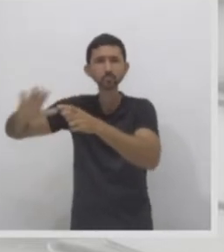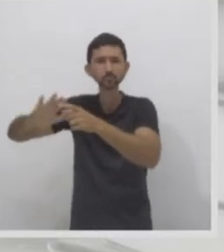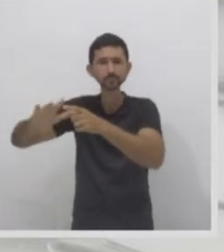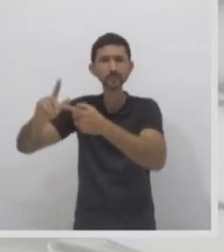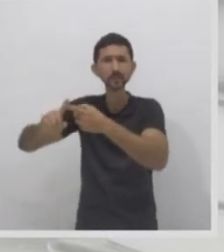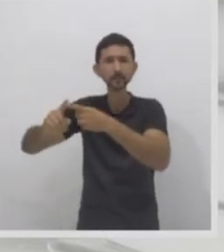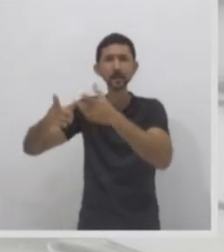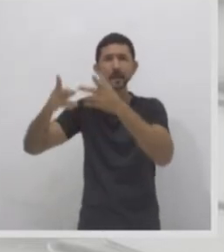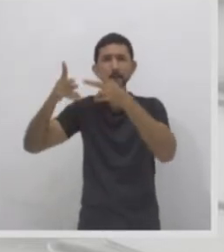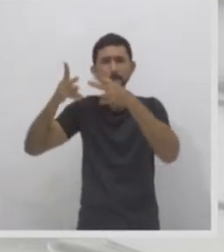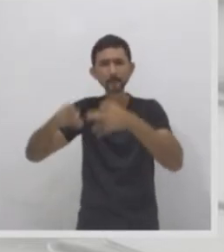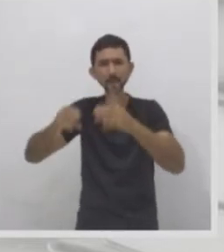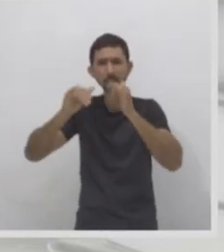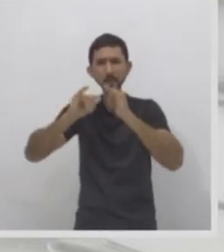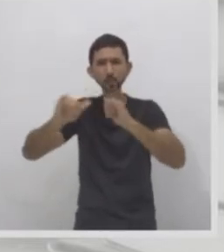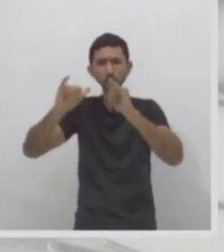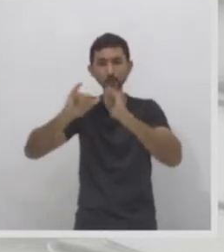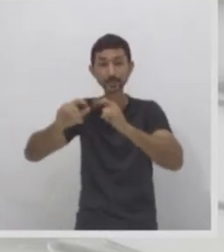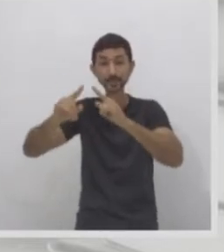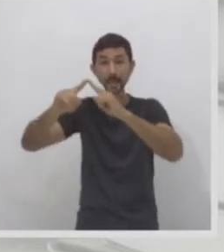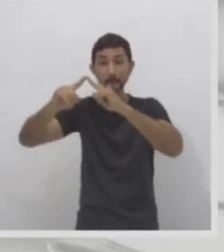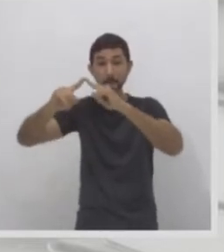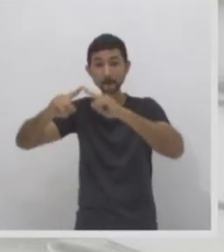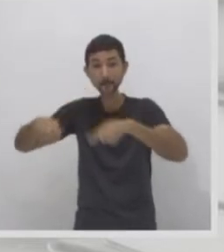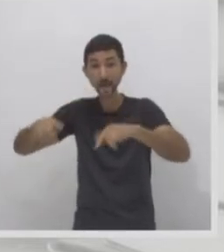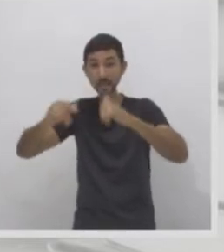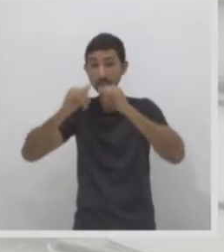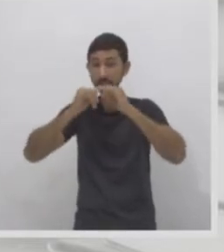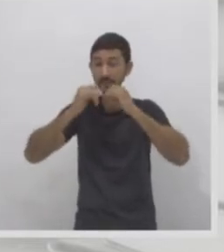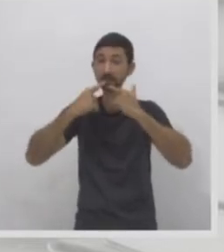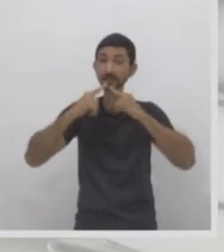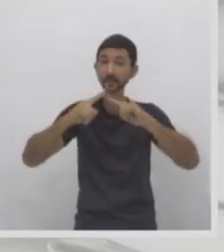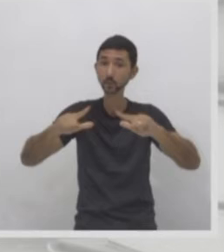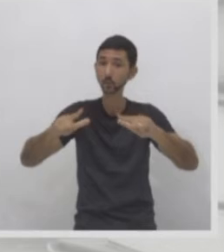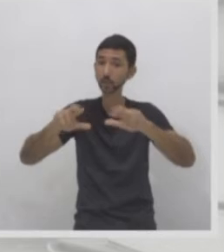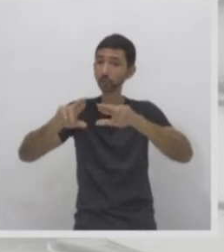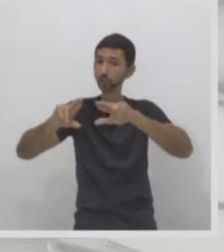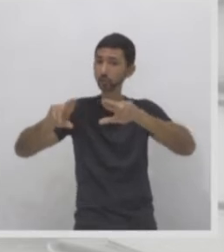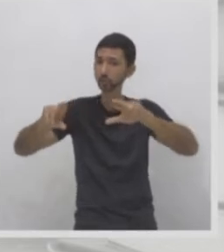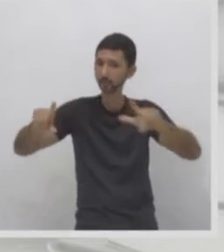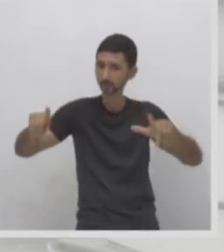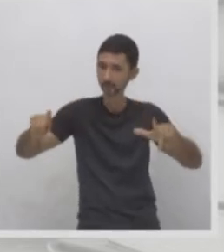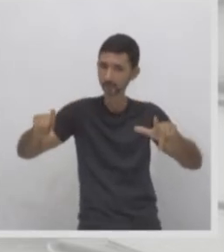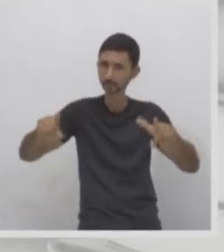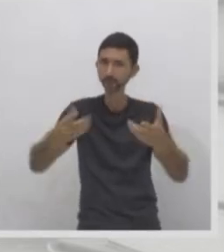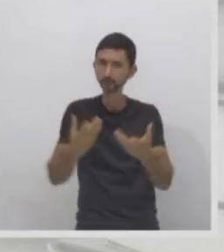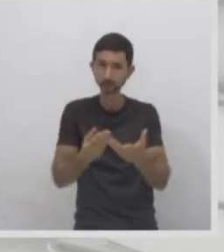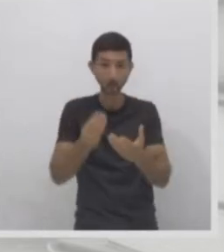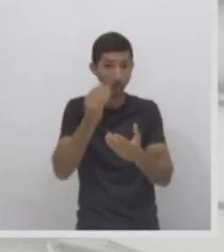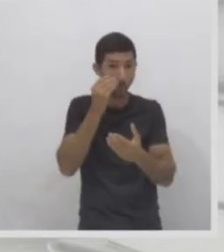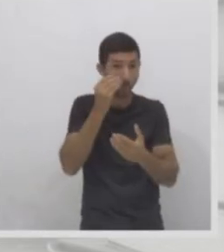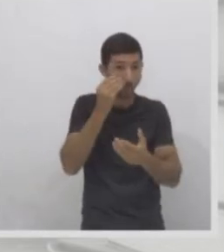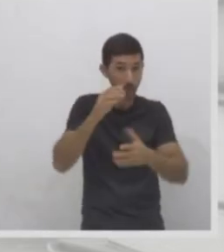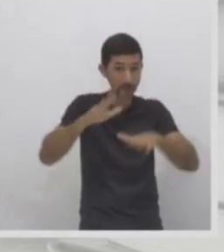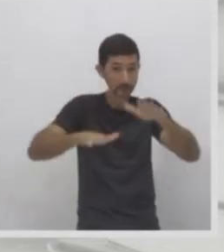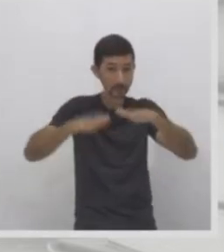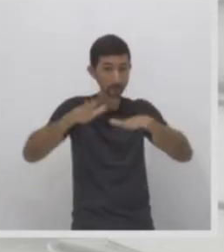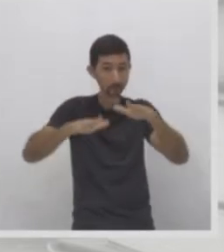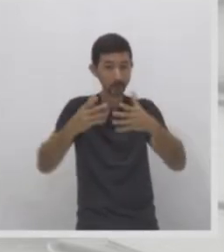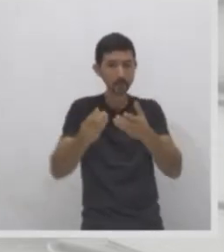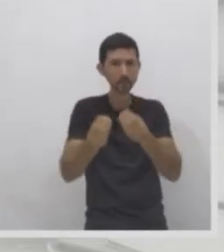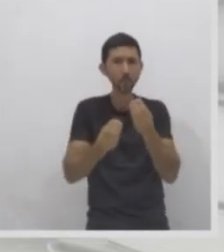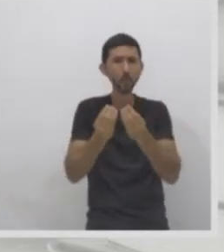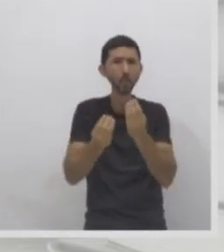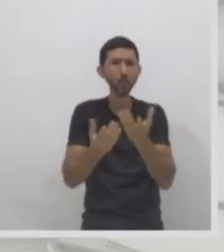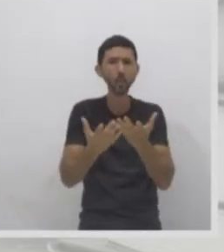mesma notícia sendo divulgada de uma forma diferenciada. E essa diferença, ela vai depender muito de